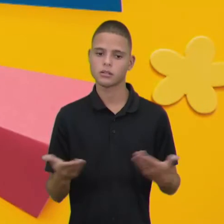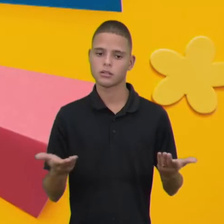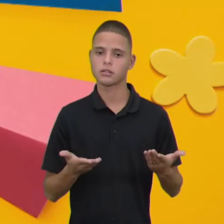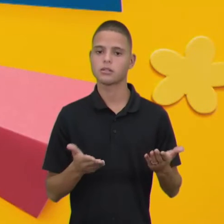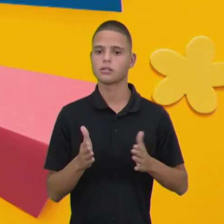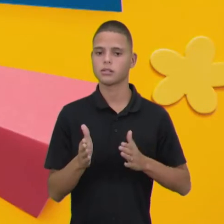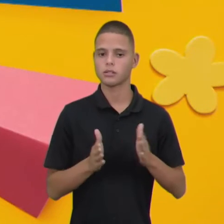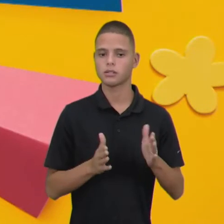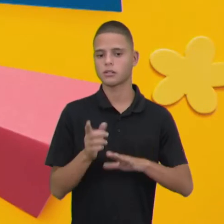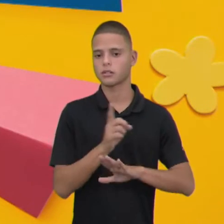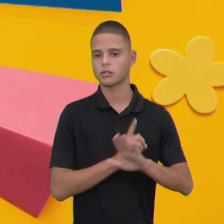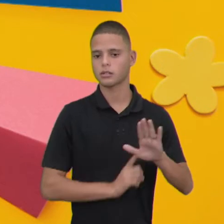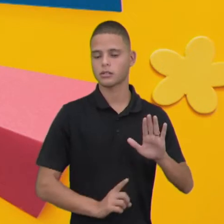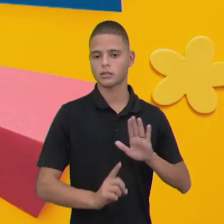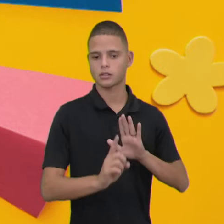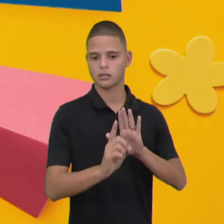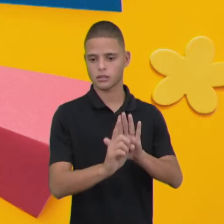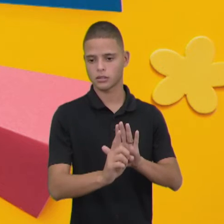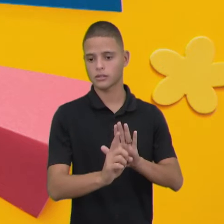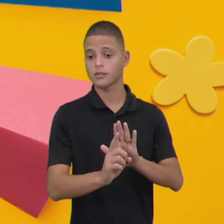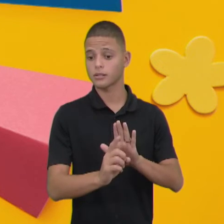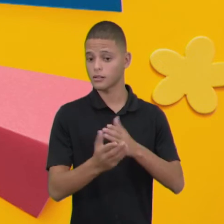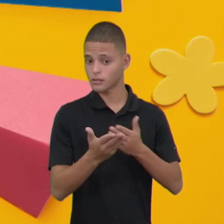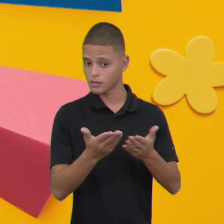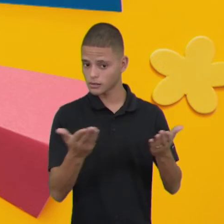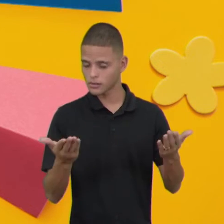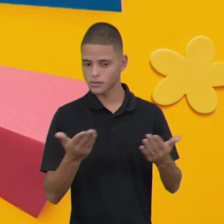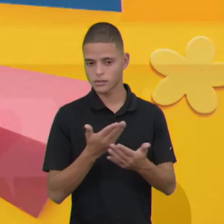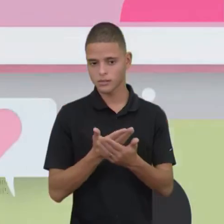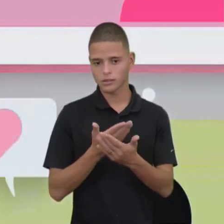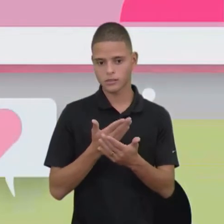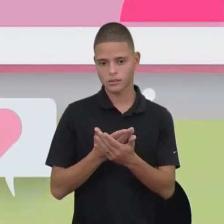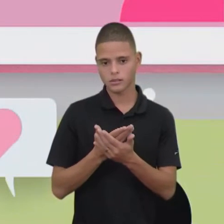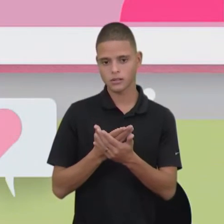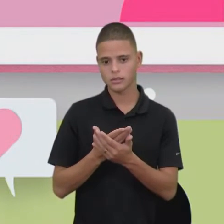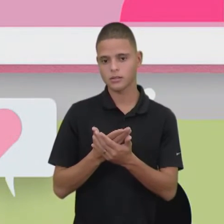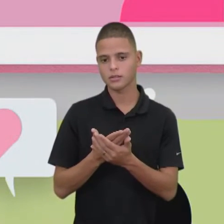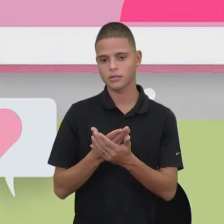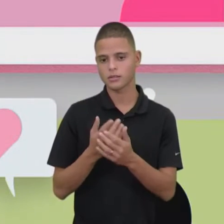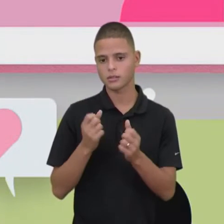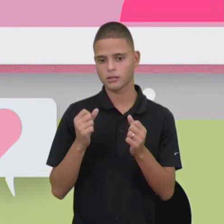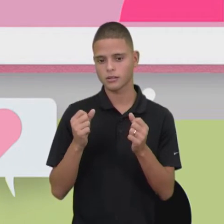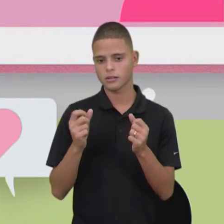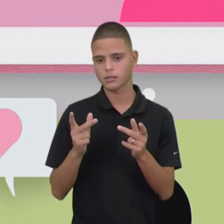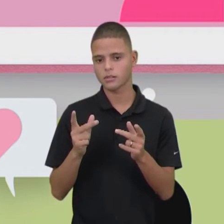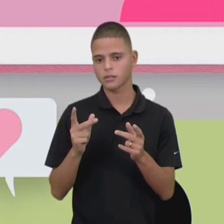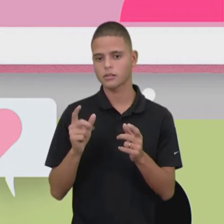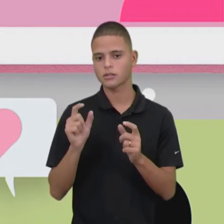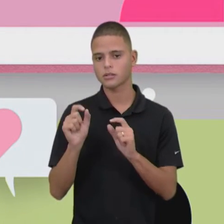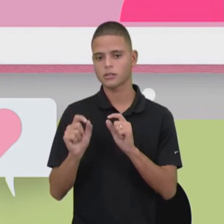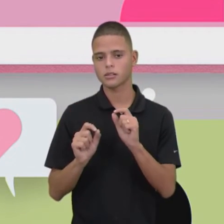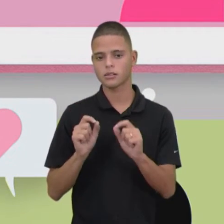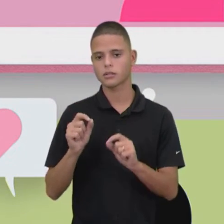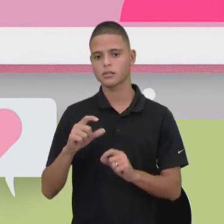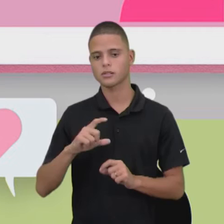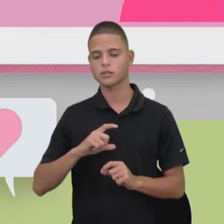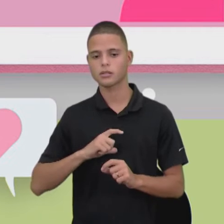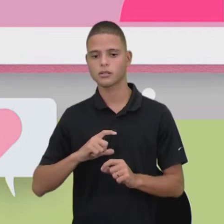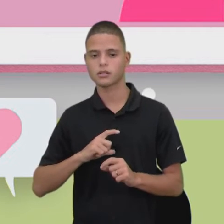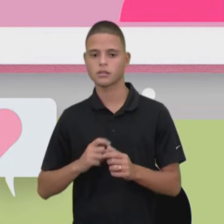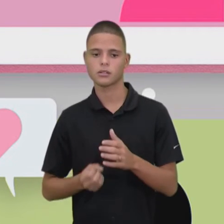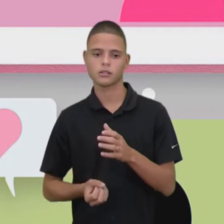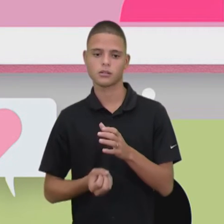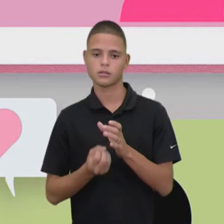momento do protagonismo juvenil de vocês, é o momento de vocês, estudantes, brilharem, tá certo? Então, o que nós estamos fazendo? Criando o